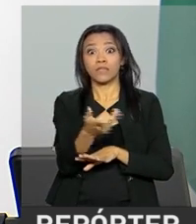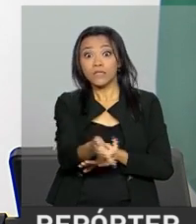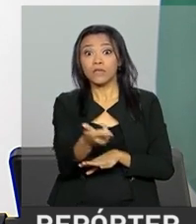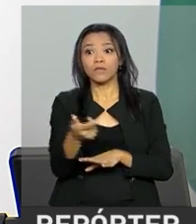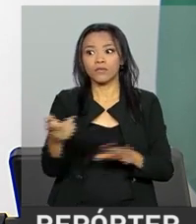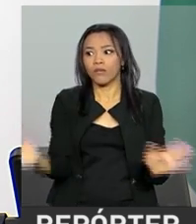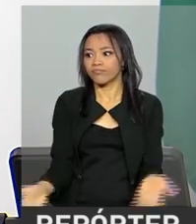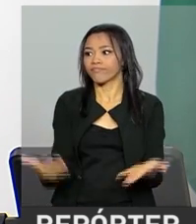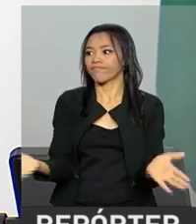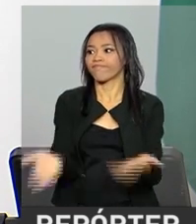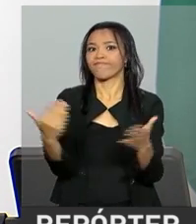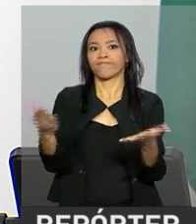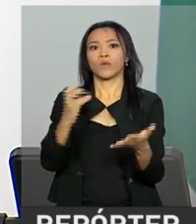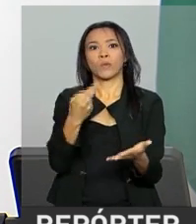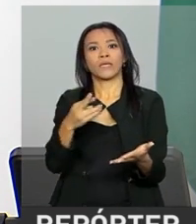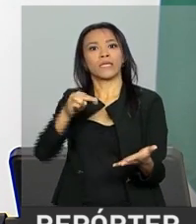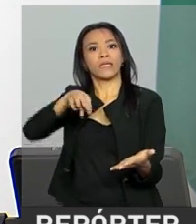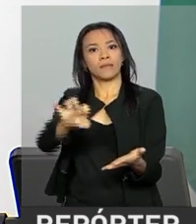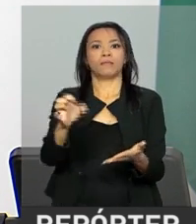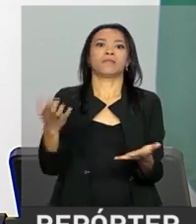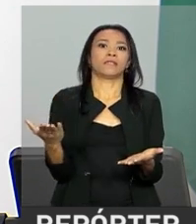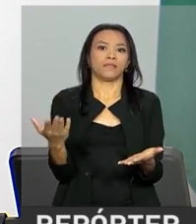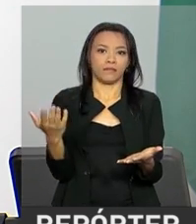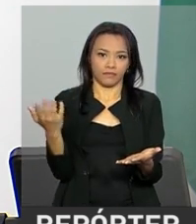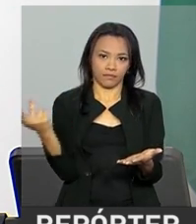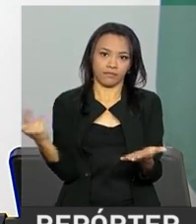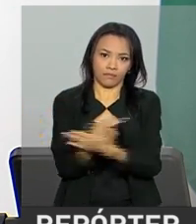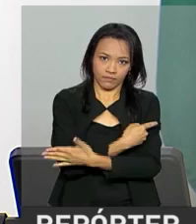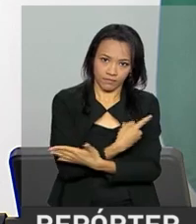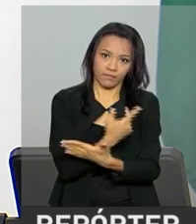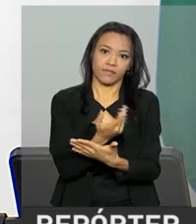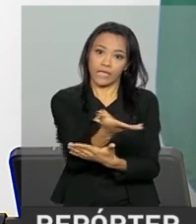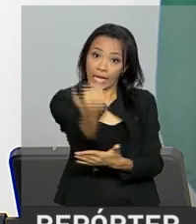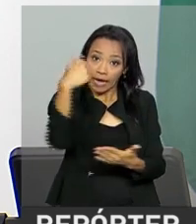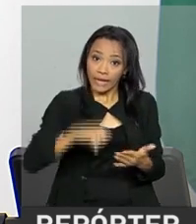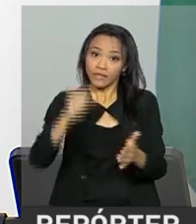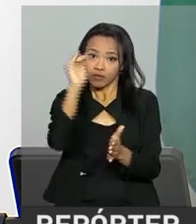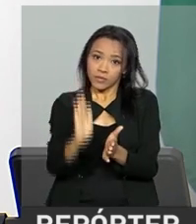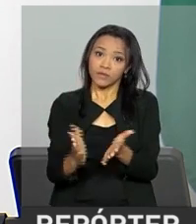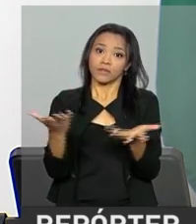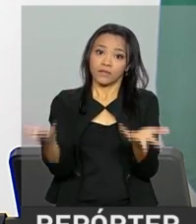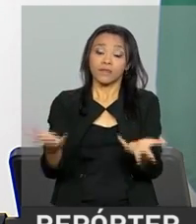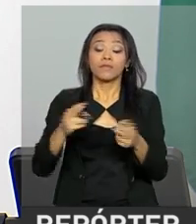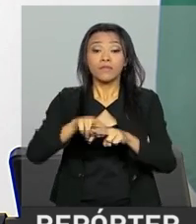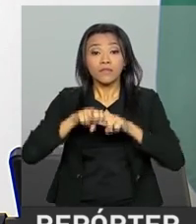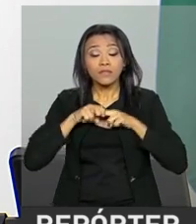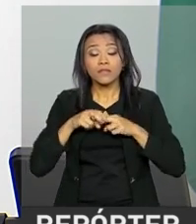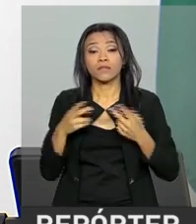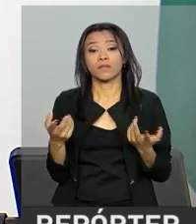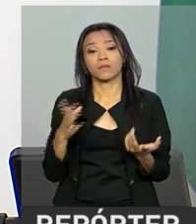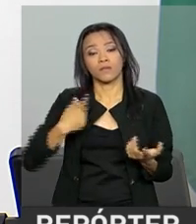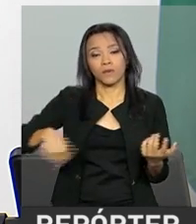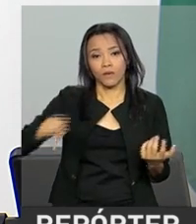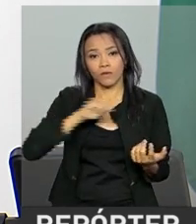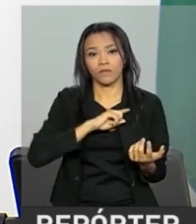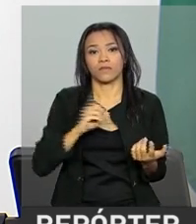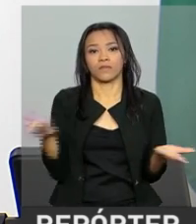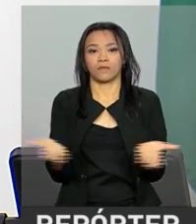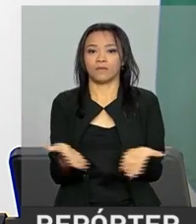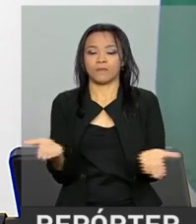crime transfronteiriço, transnacional, não é? E por isto mesmo, nós estamos